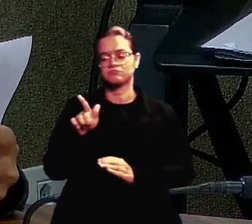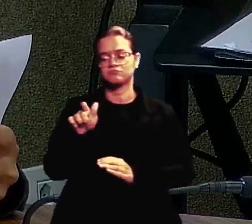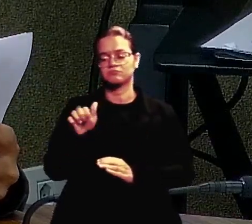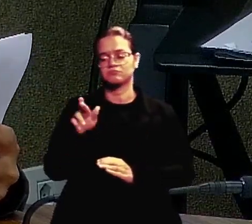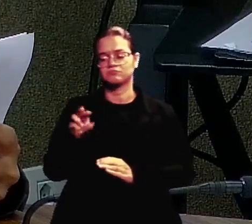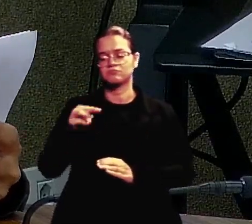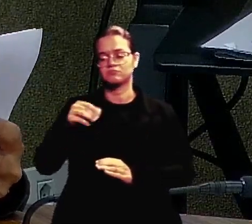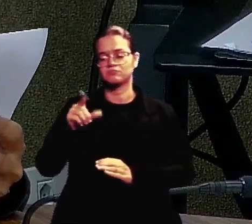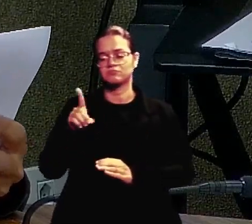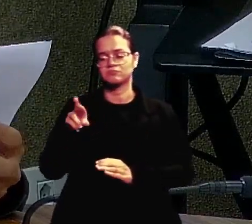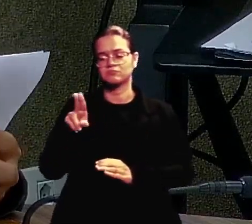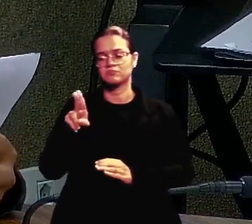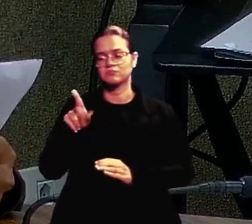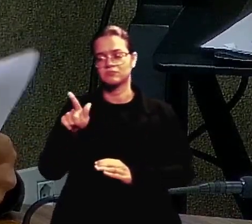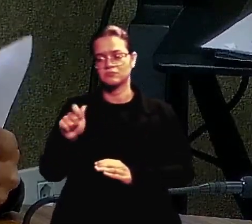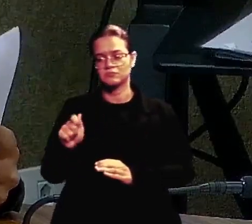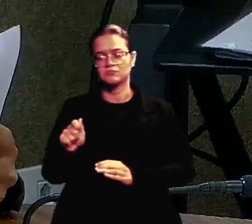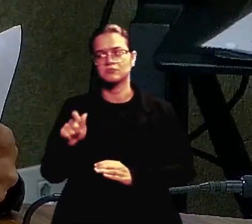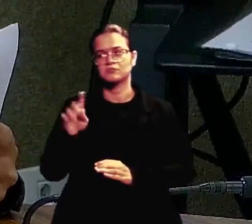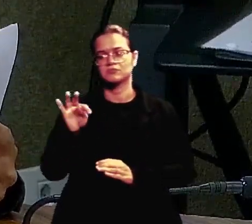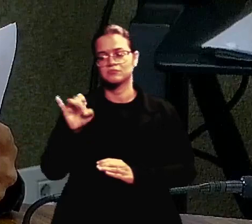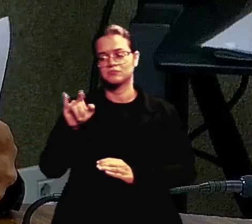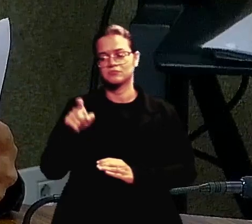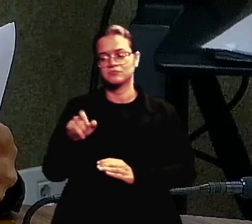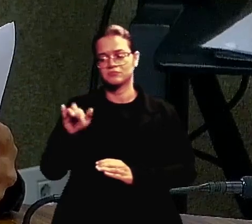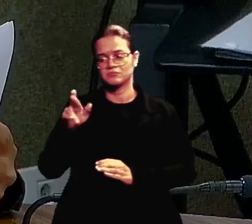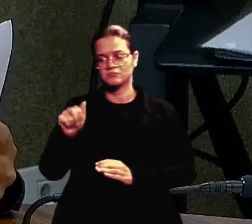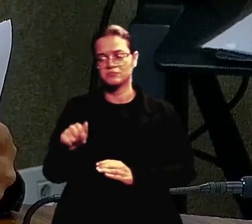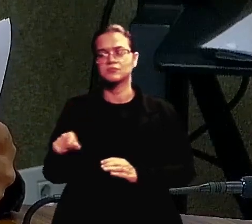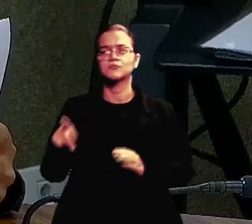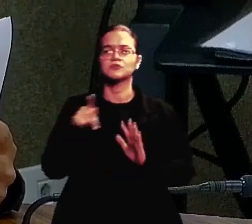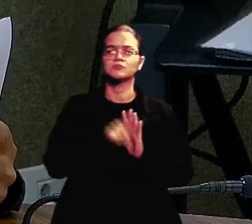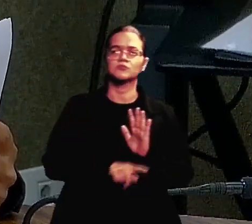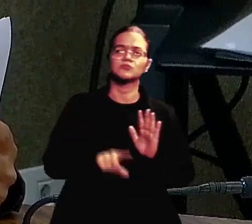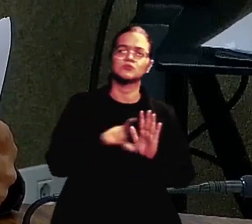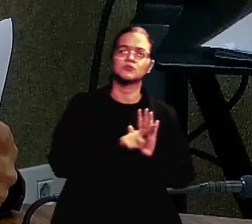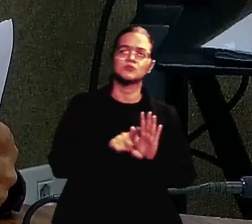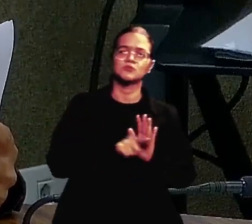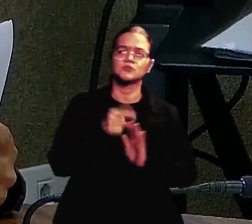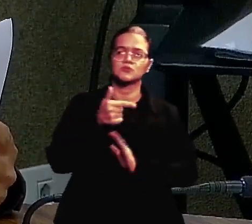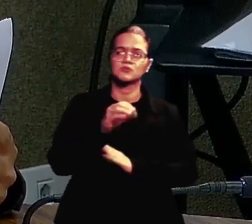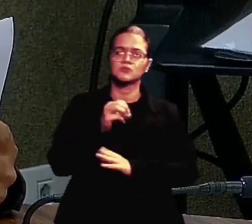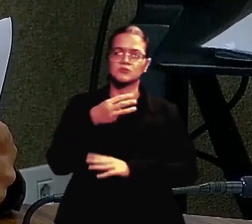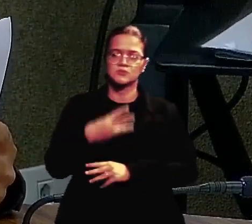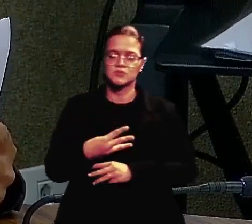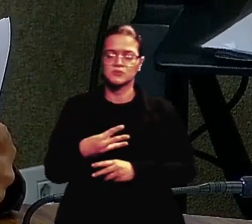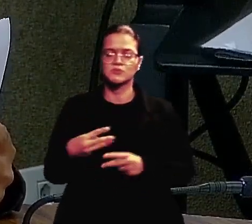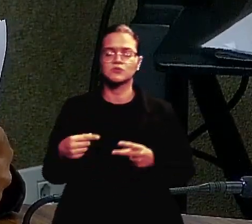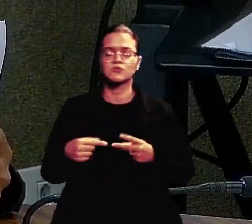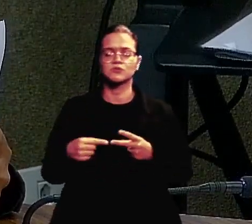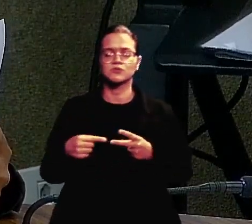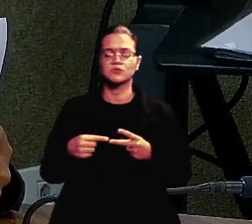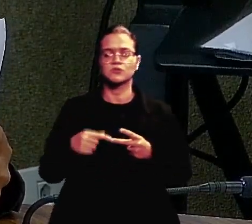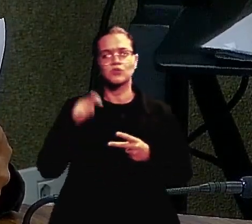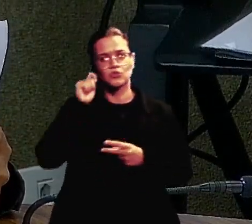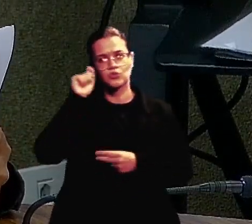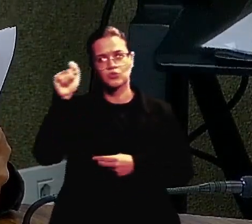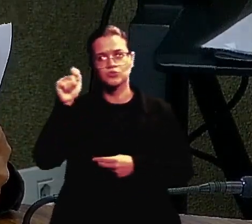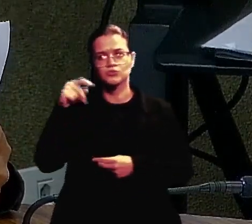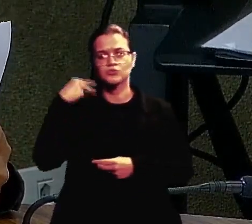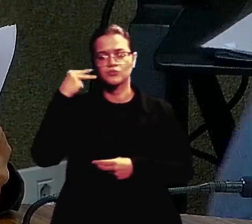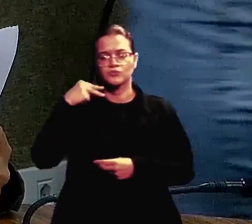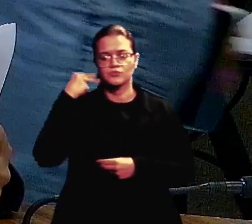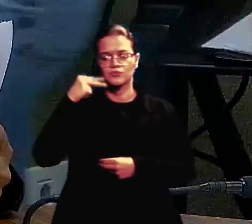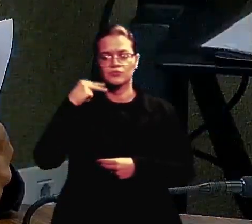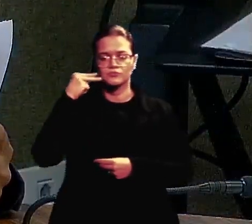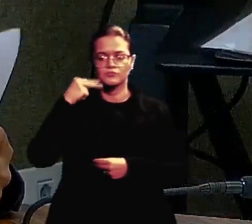Edgar Madruga Teixeira Júnior. Projeto de lei 203, de autoria do vereador,